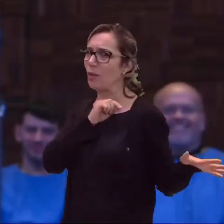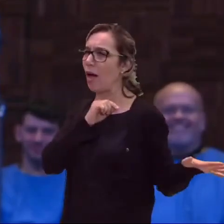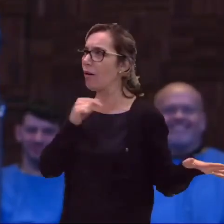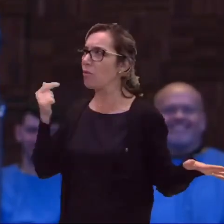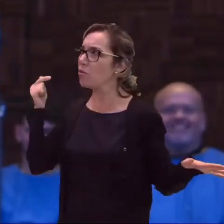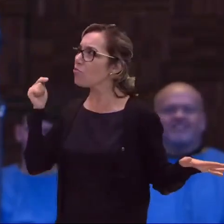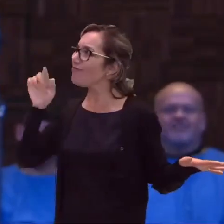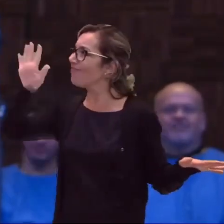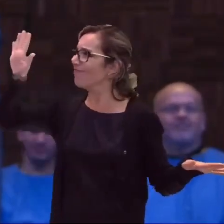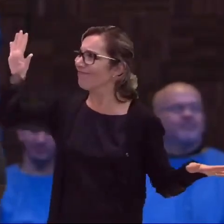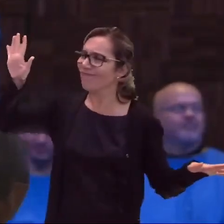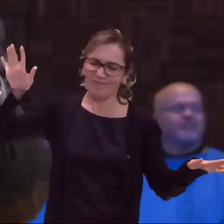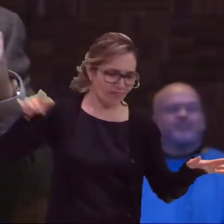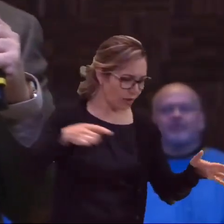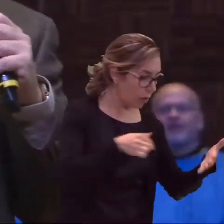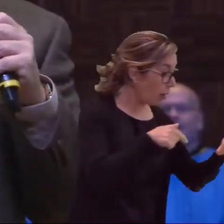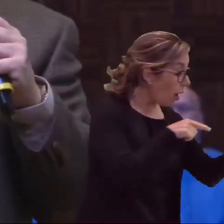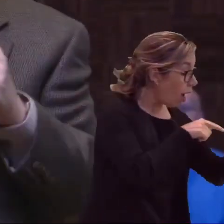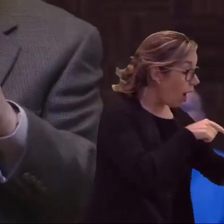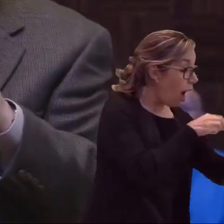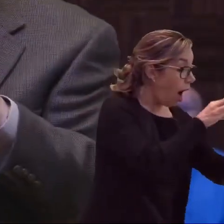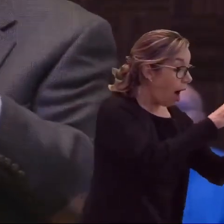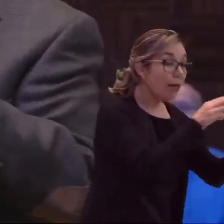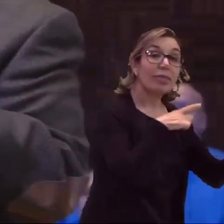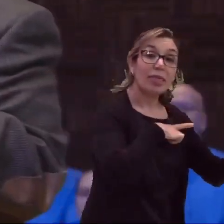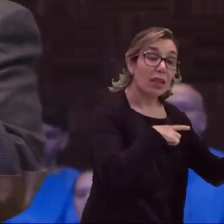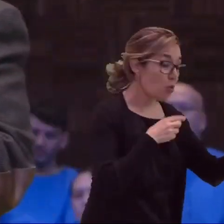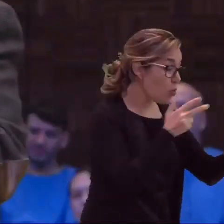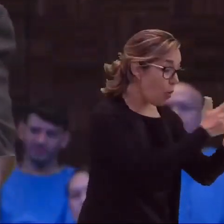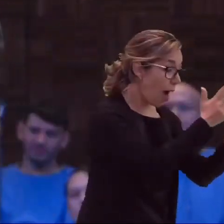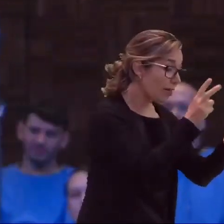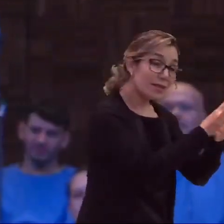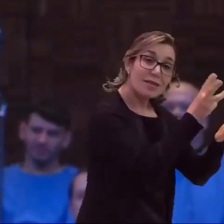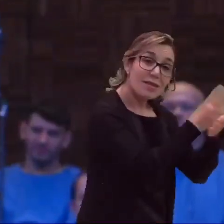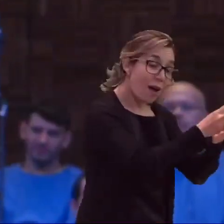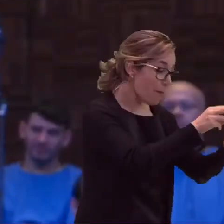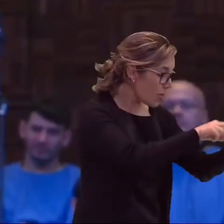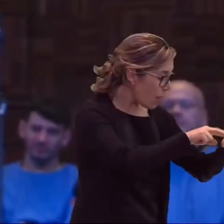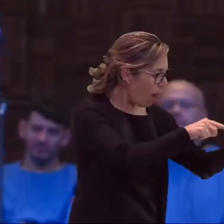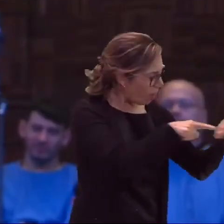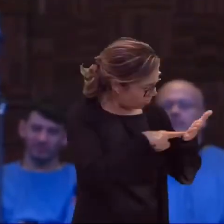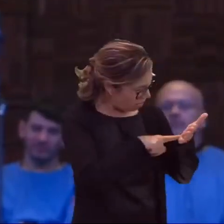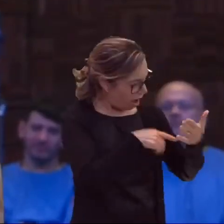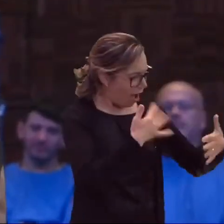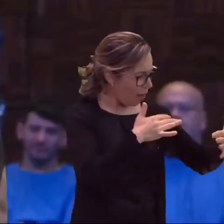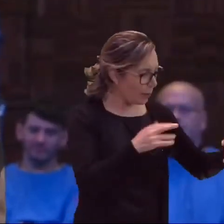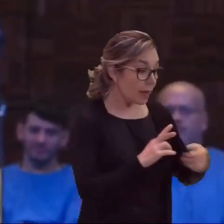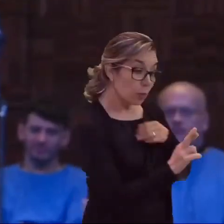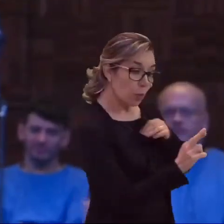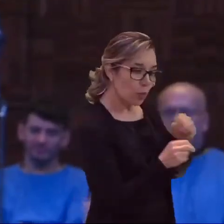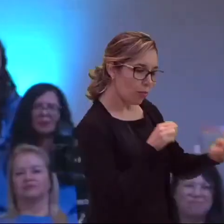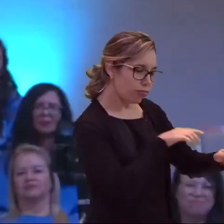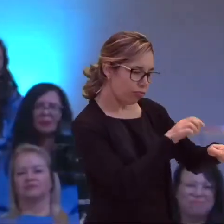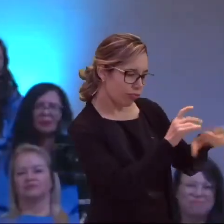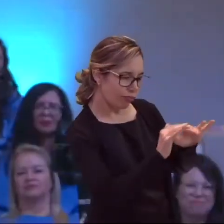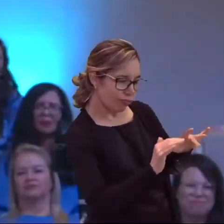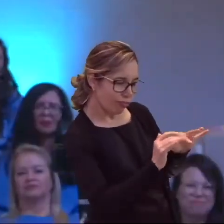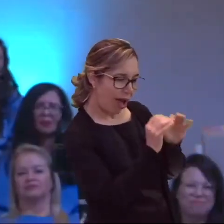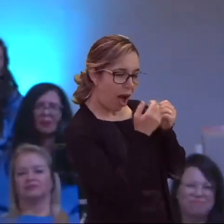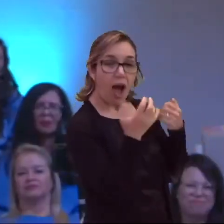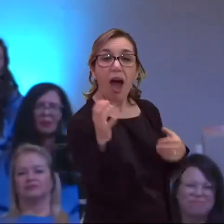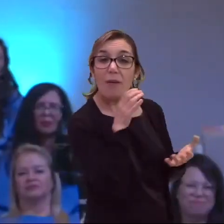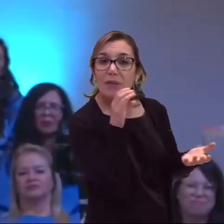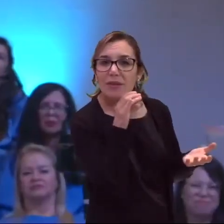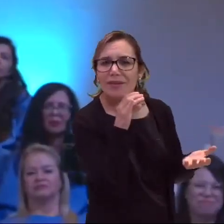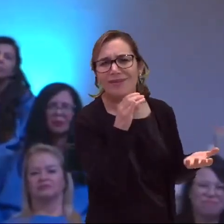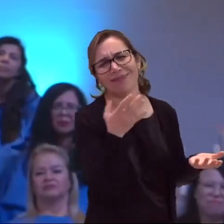aí pronto acabou aí você já respondi já faz e a oração é por